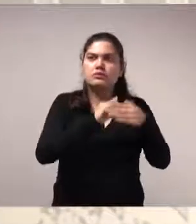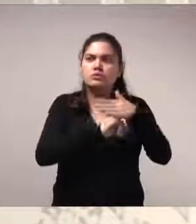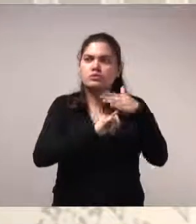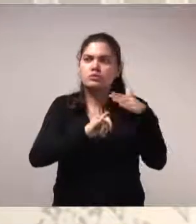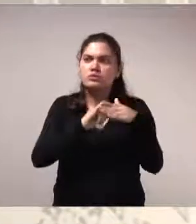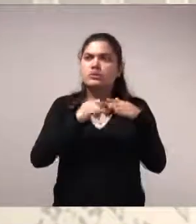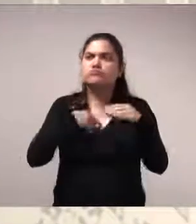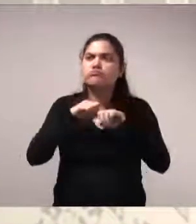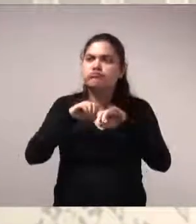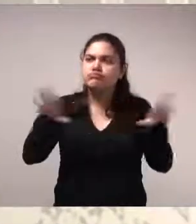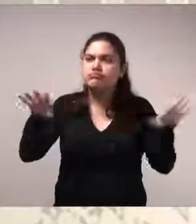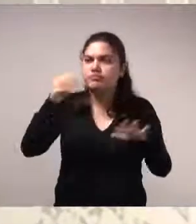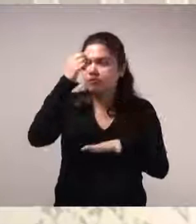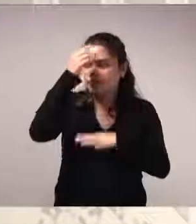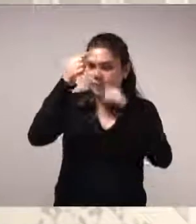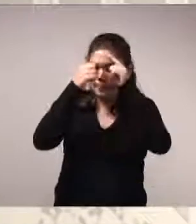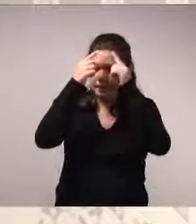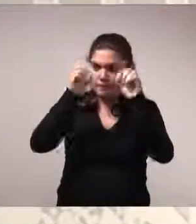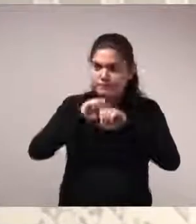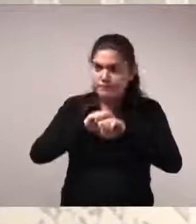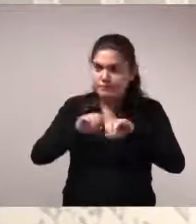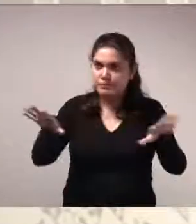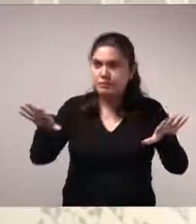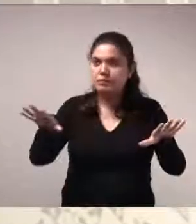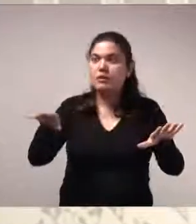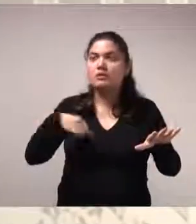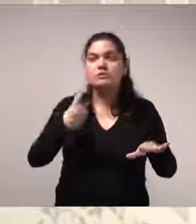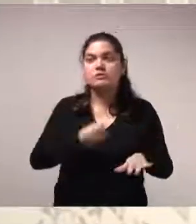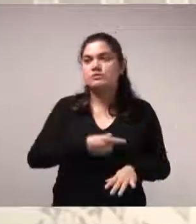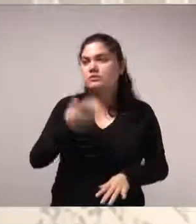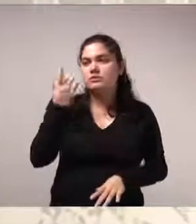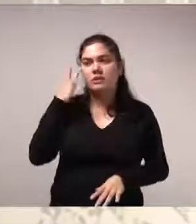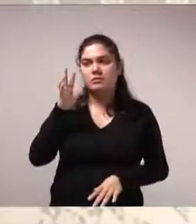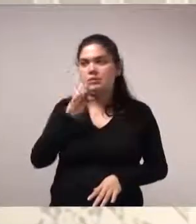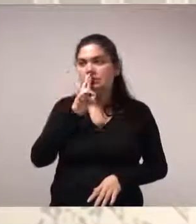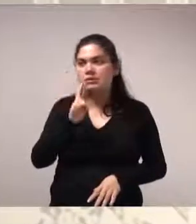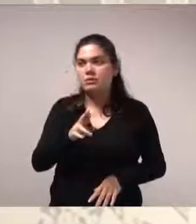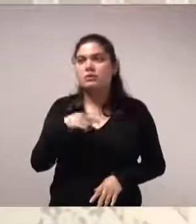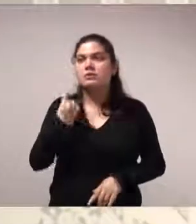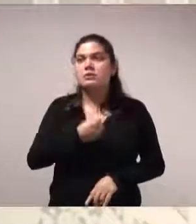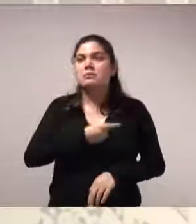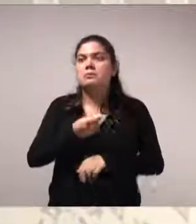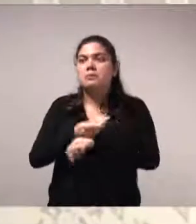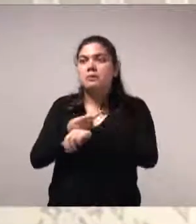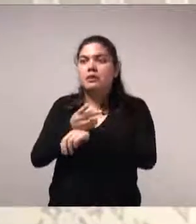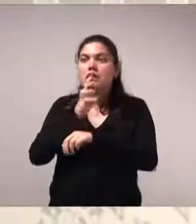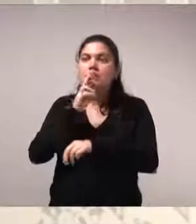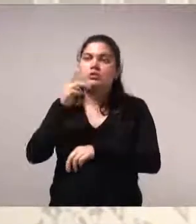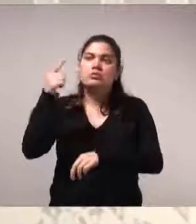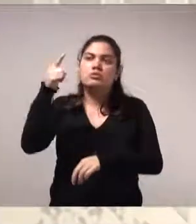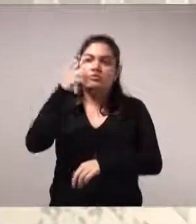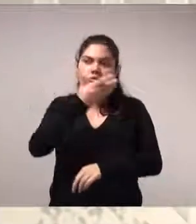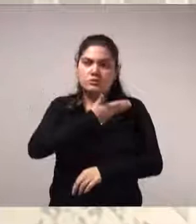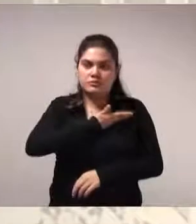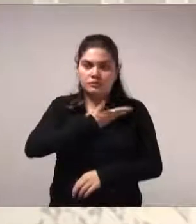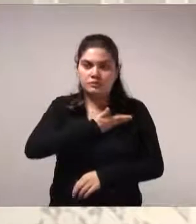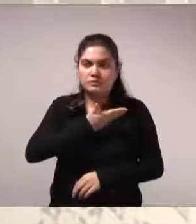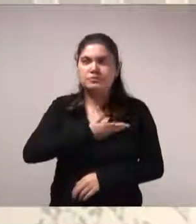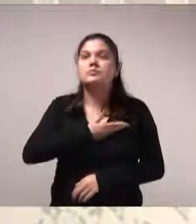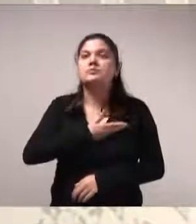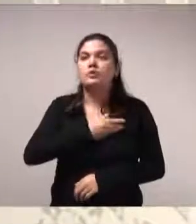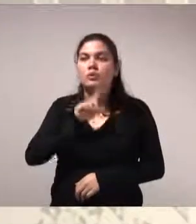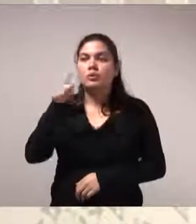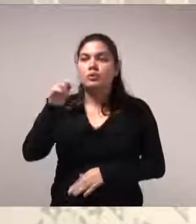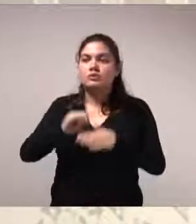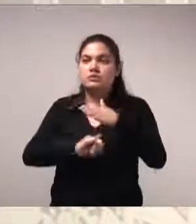compartilhar ideias. Assim como nós já não sabíamos das respostas, buscamos as respostas com outros colegas, com outras instituições, é a